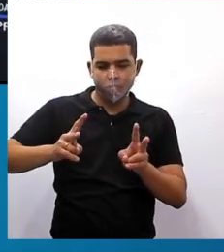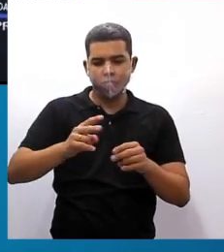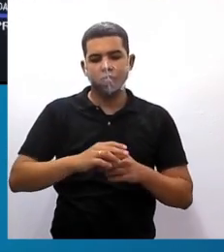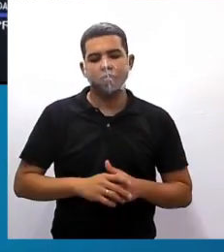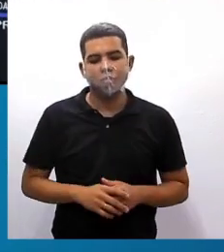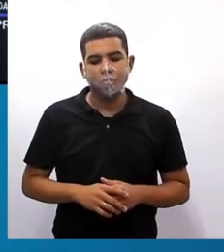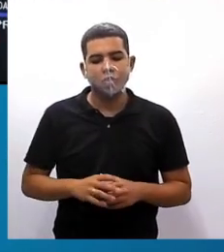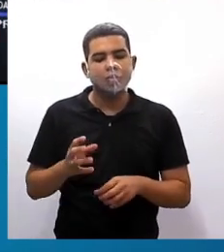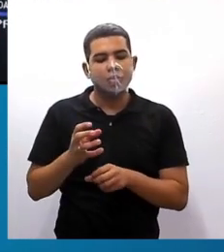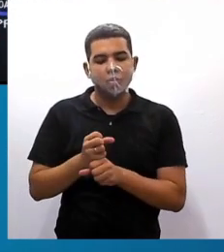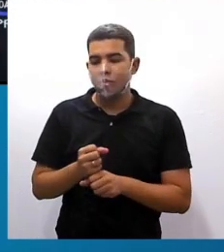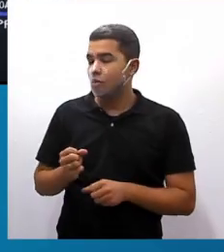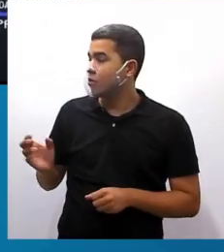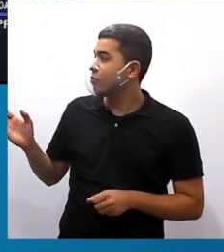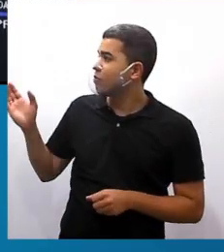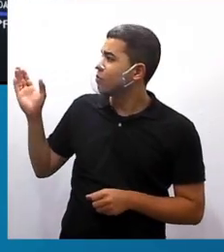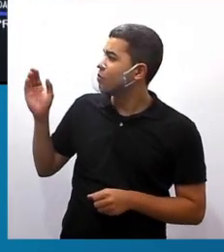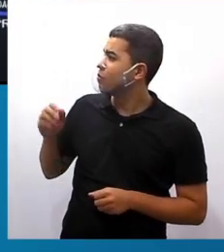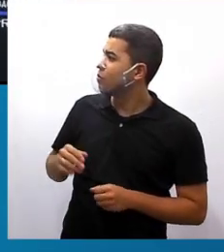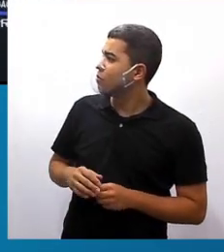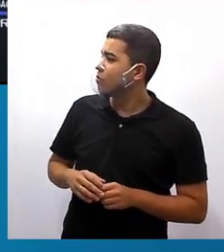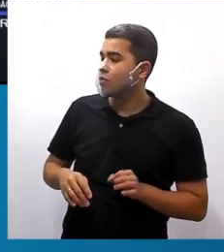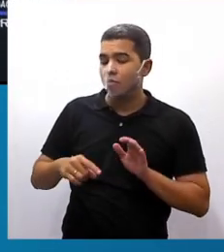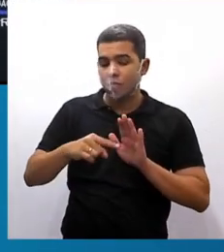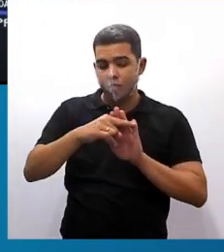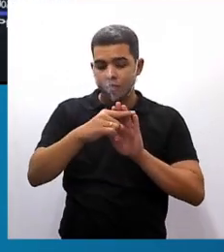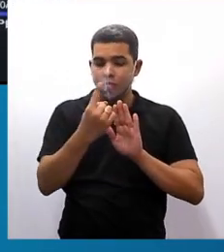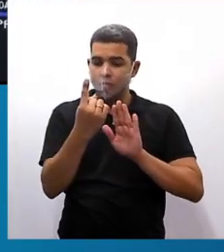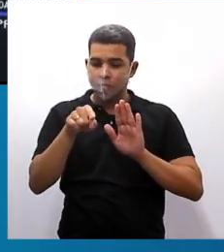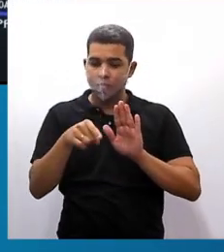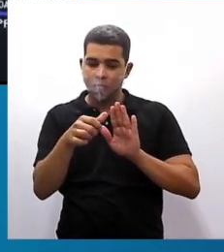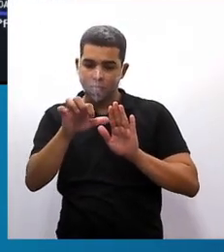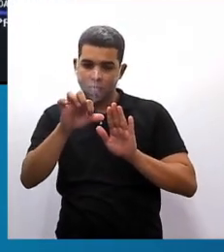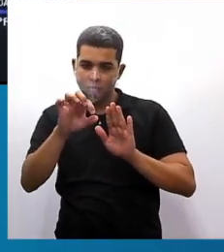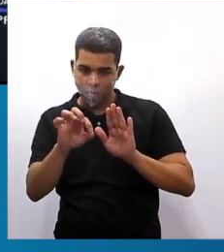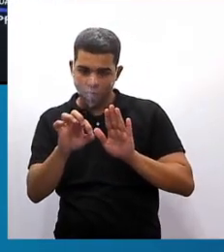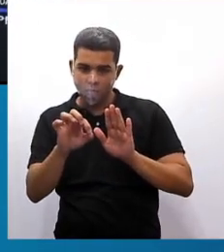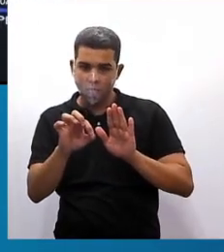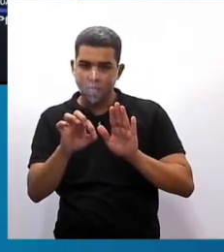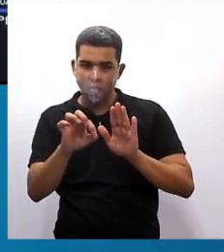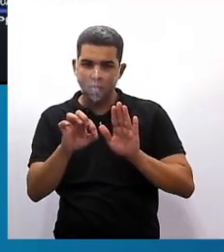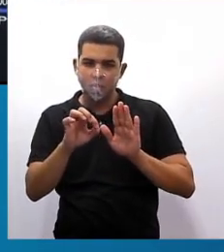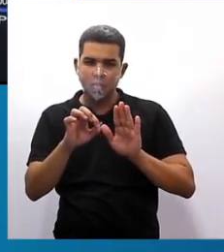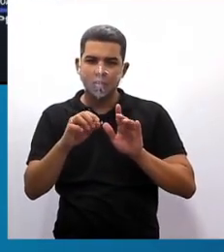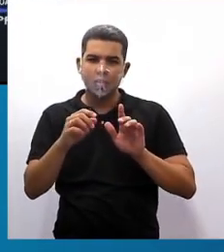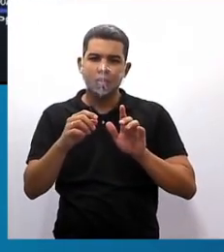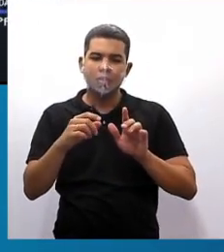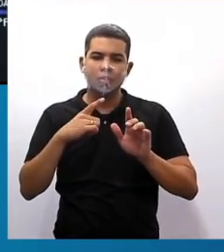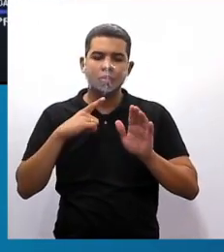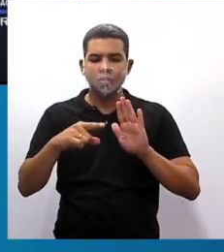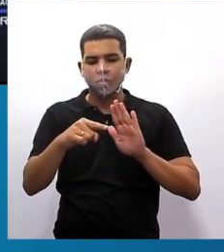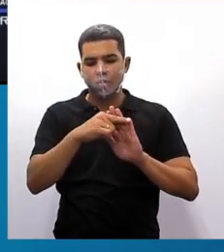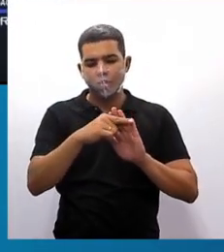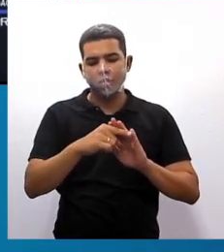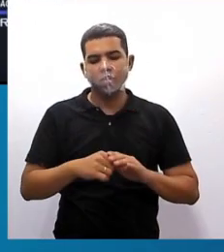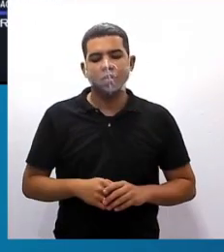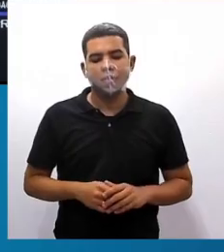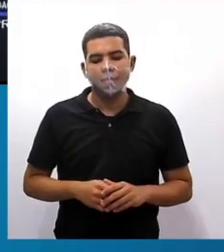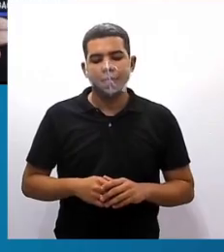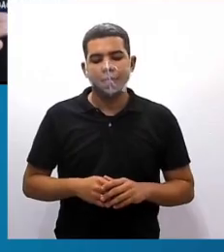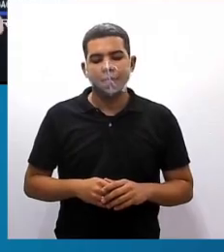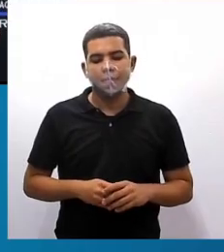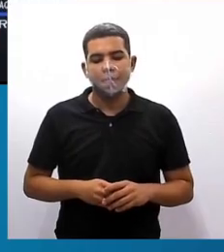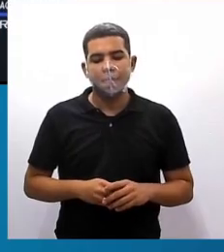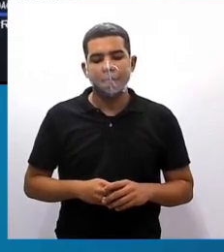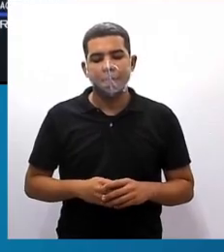ficar 1,90 negativo. Por isso que eu coloquei em vermelho. Beleza? Se ele quiser pagar, ele vai dar completa com